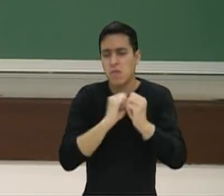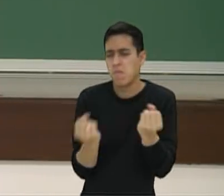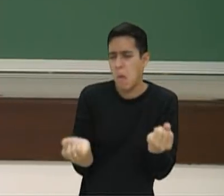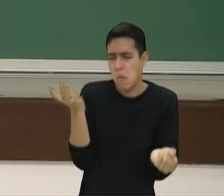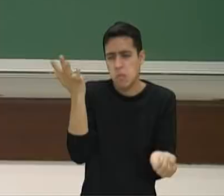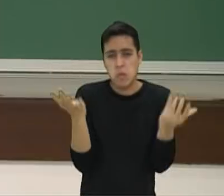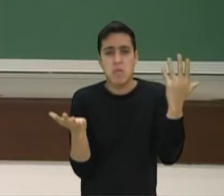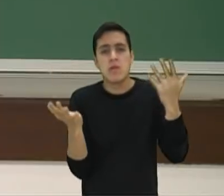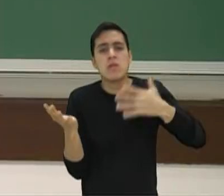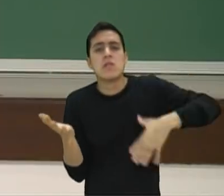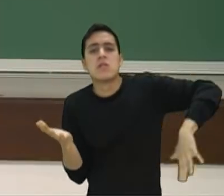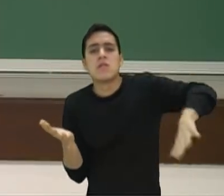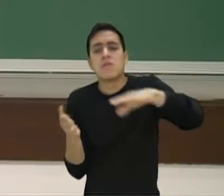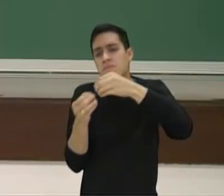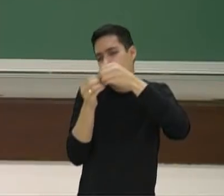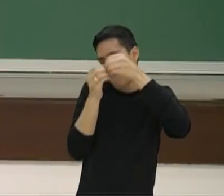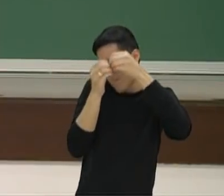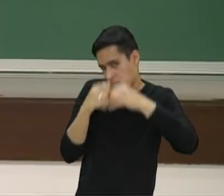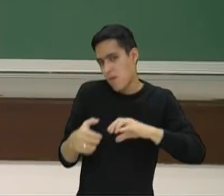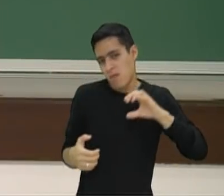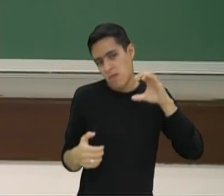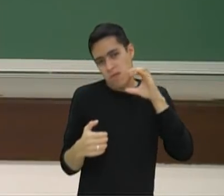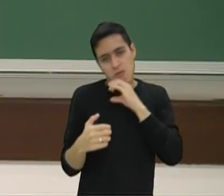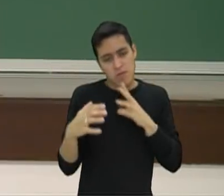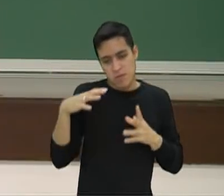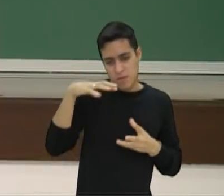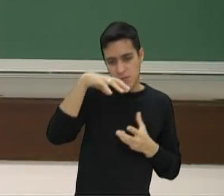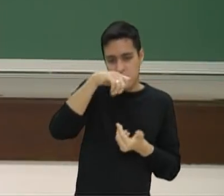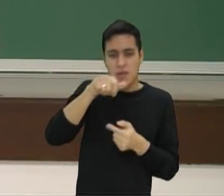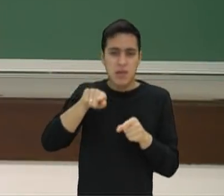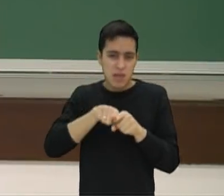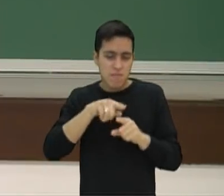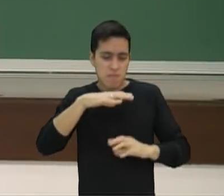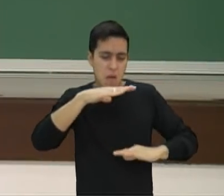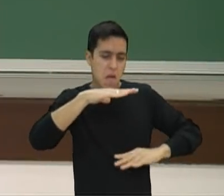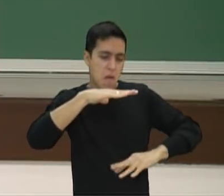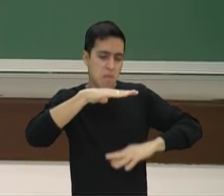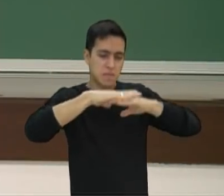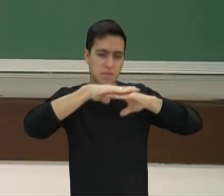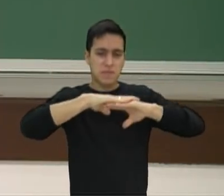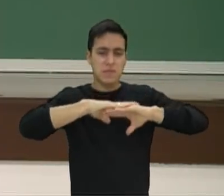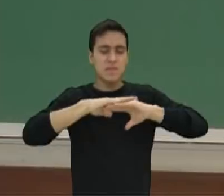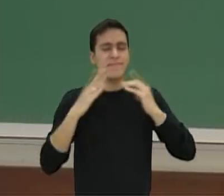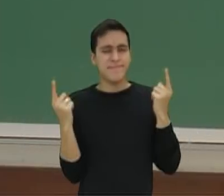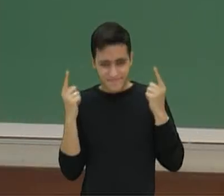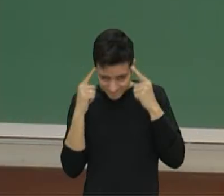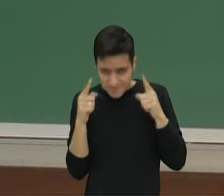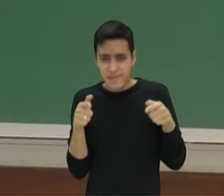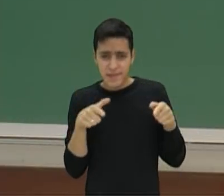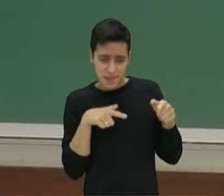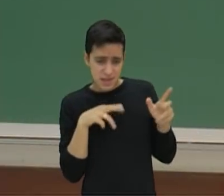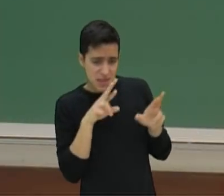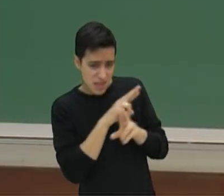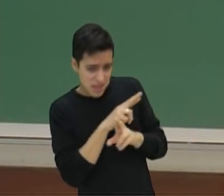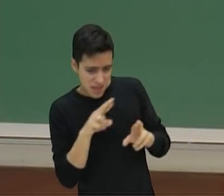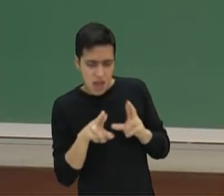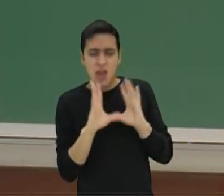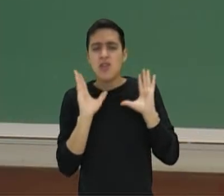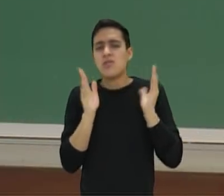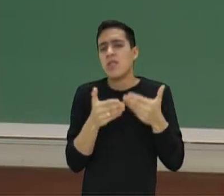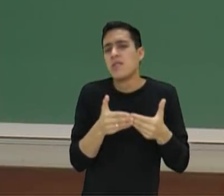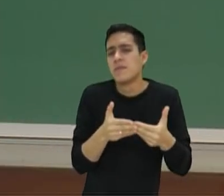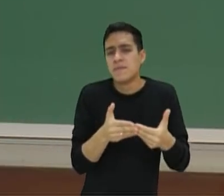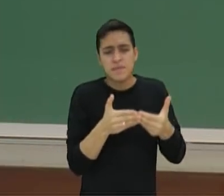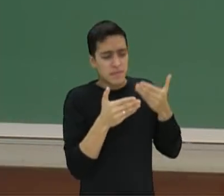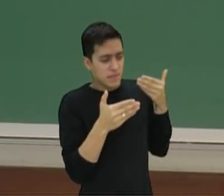aquecimento global e também no efeito estufa. Está tudo associado. Isso lembre que a gente já reviu